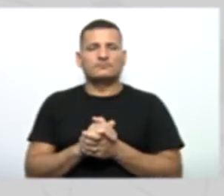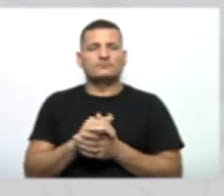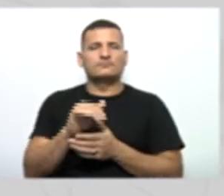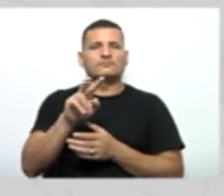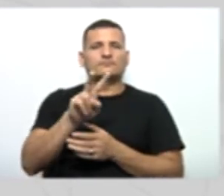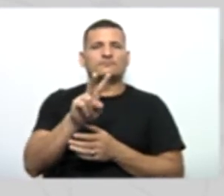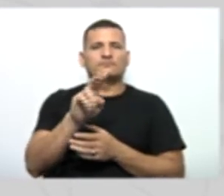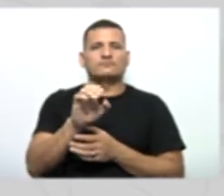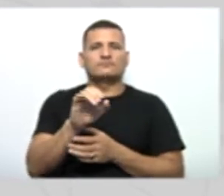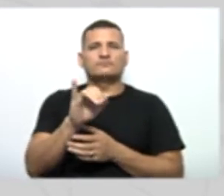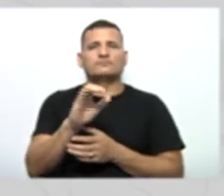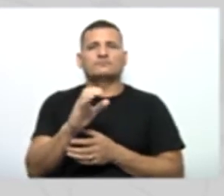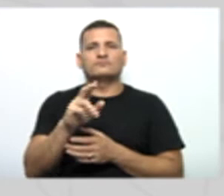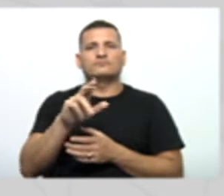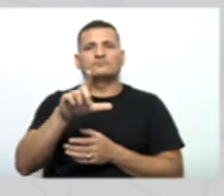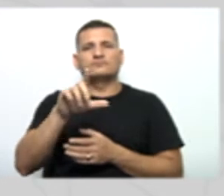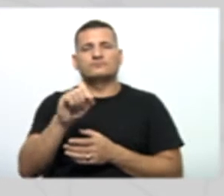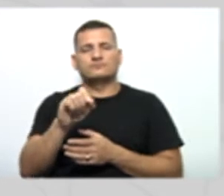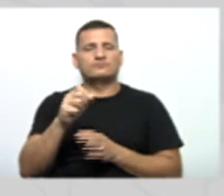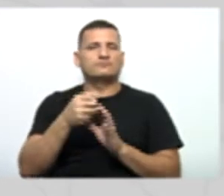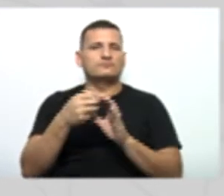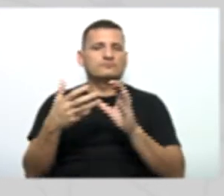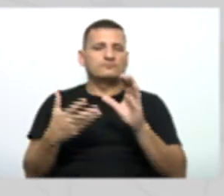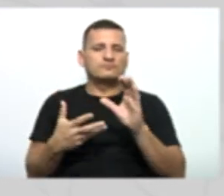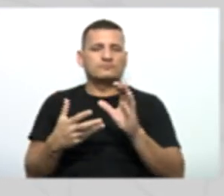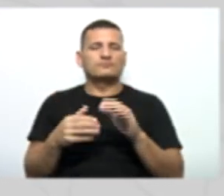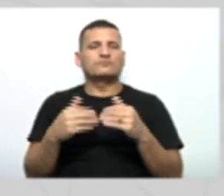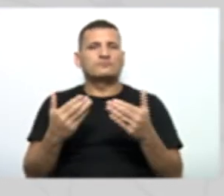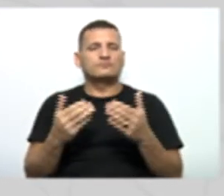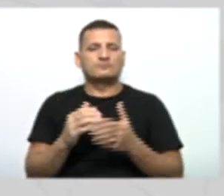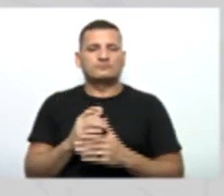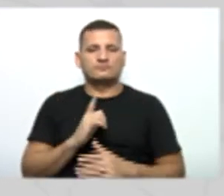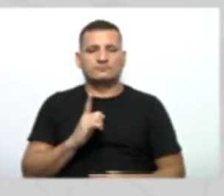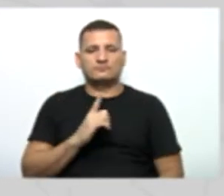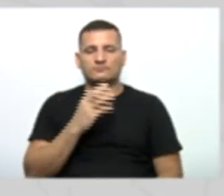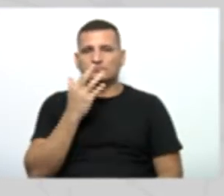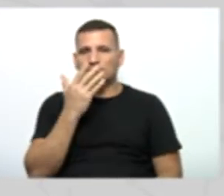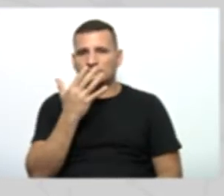tem, pessoal? Eu posso colocar aqui, ó, cor.